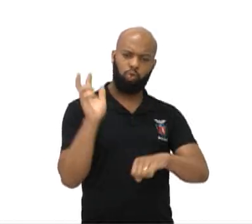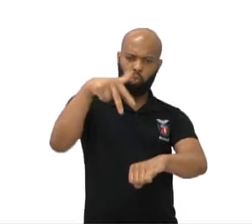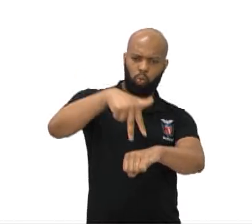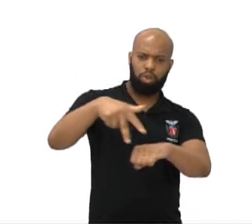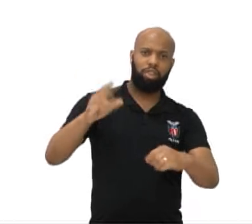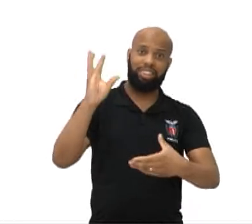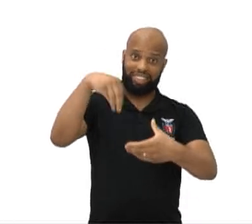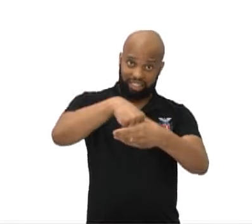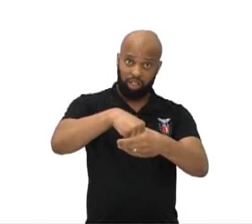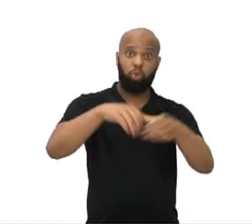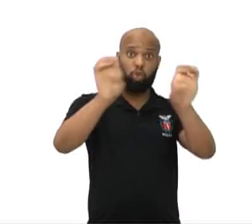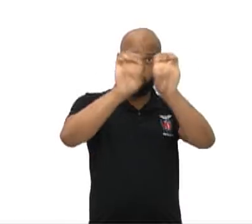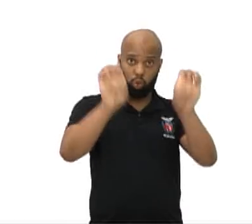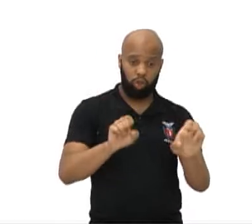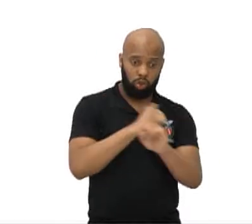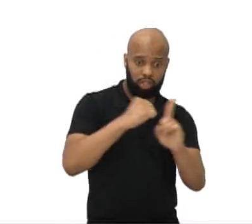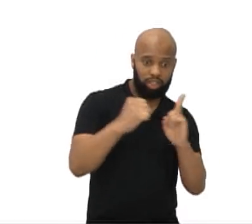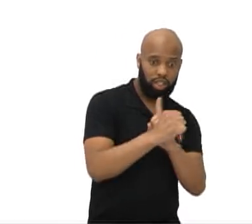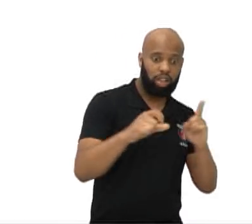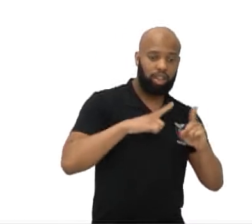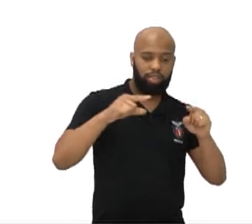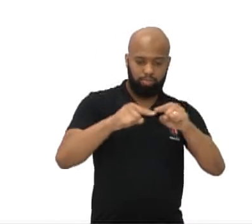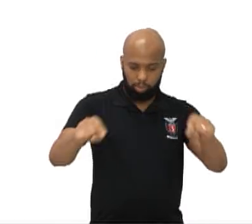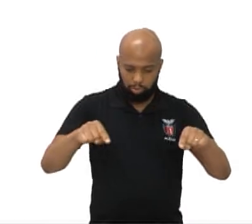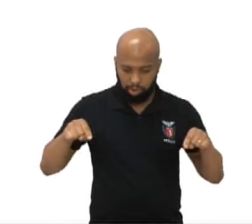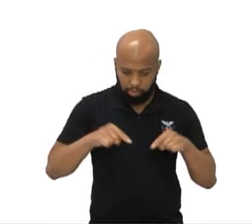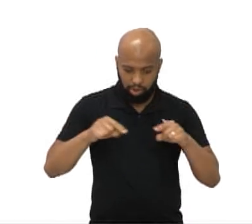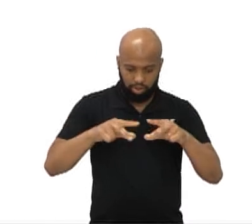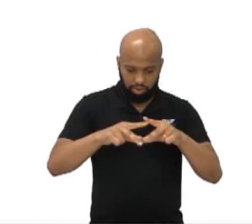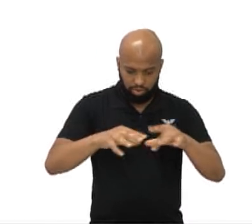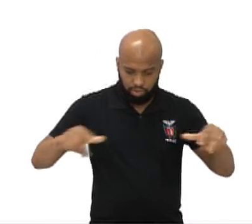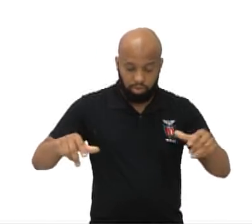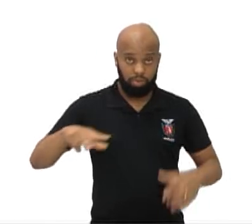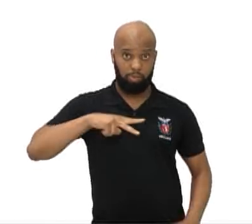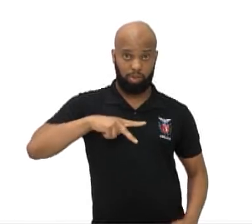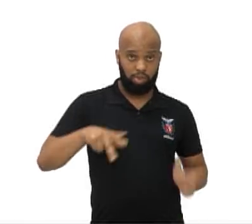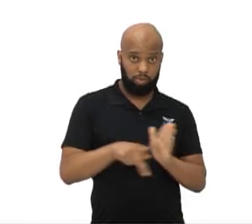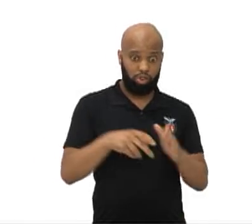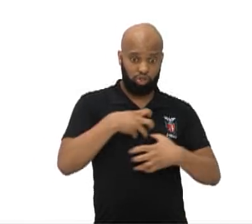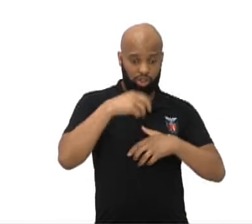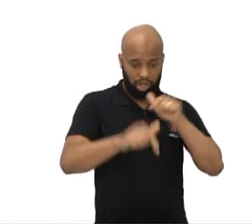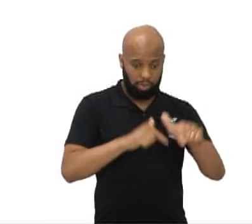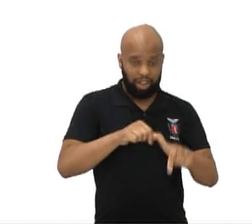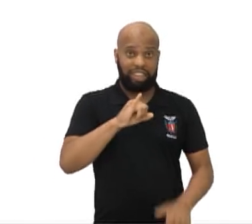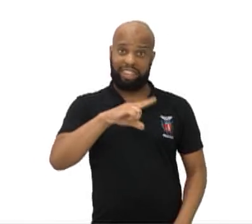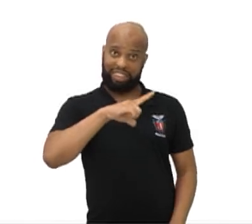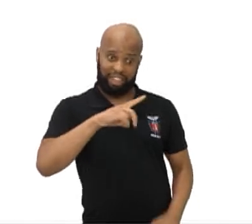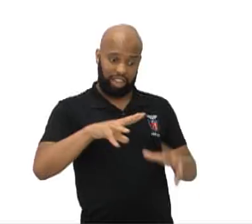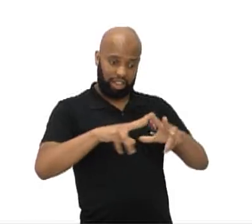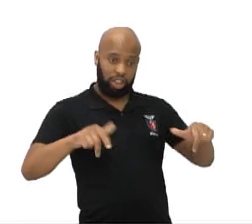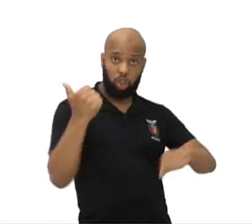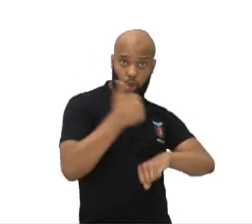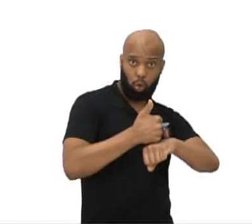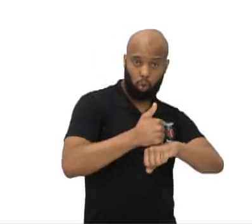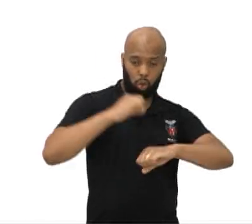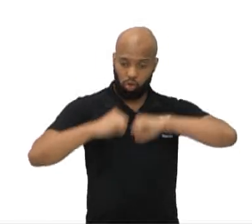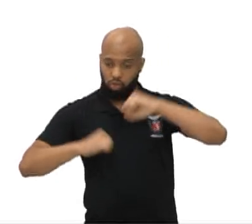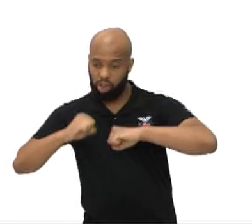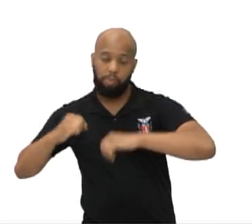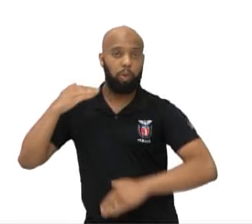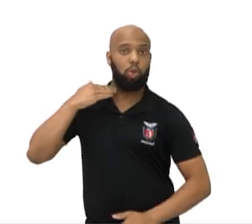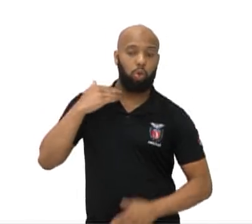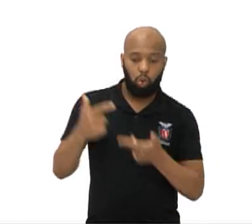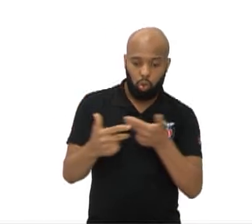estrutura social é a propriedade privada dos meios de produção. Ou seja, se ele possui ou não a terra, a fábrica, o banco,